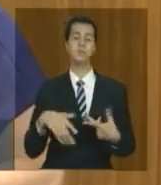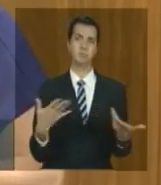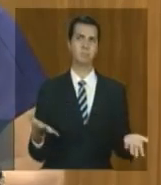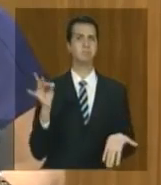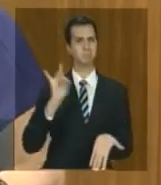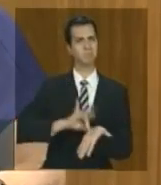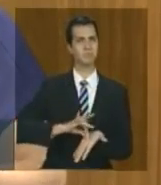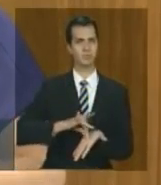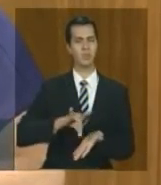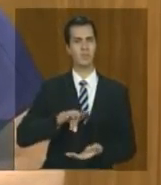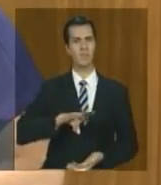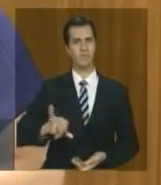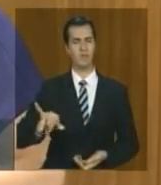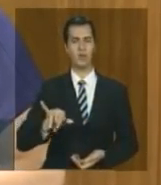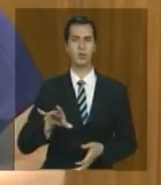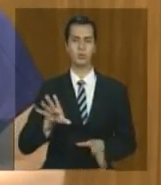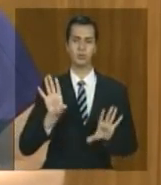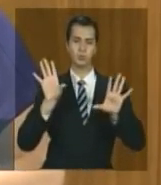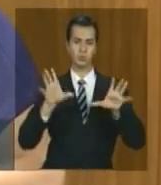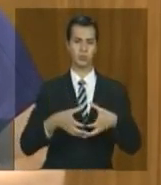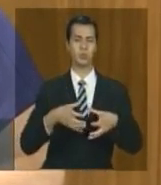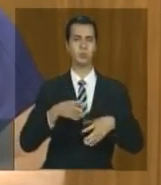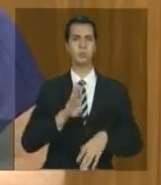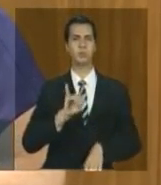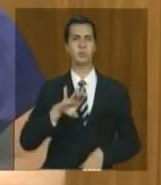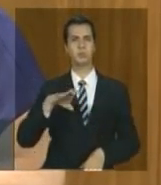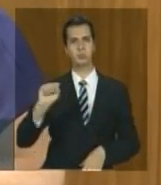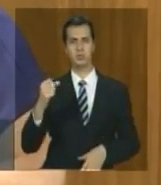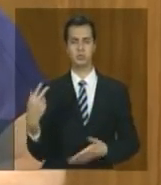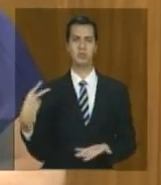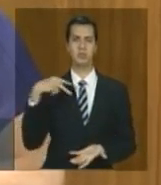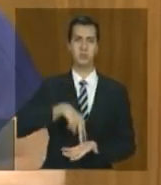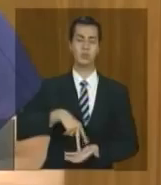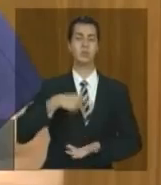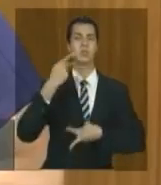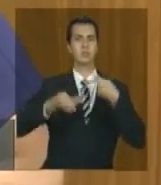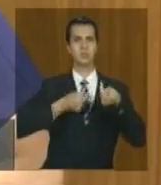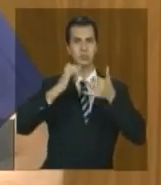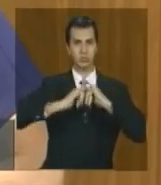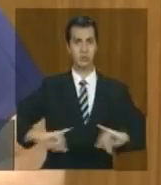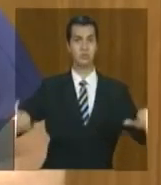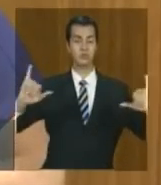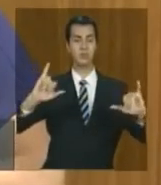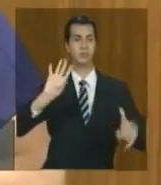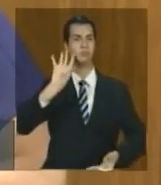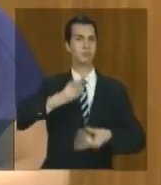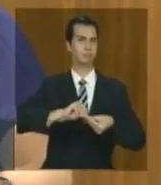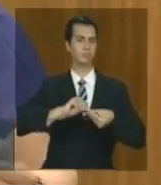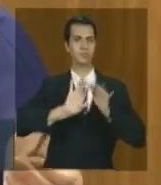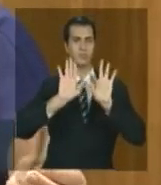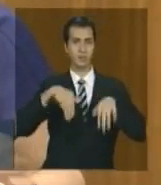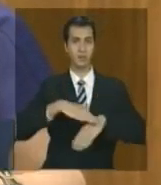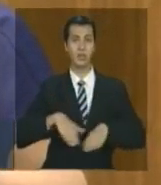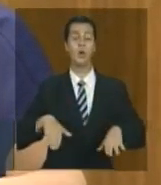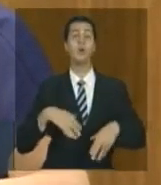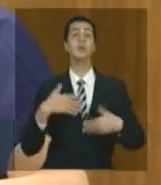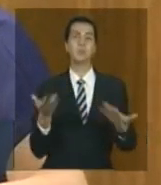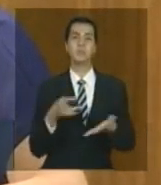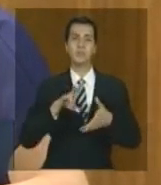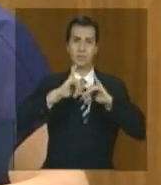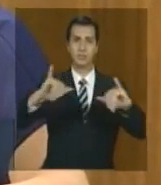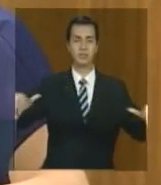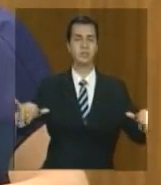lhe antecipar qual será o teor da declaração conjunta quanto a Síria, quanto a Irã, que são os dois